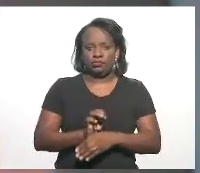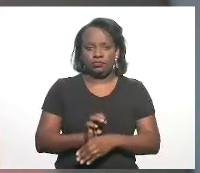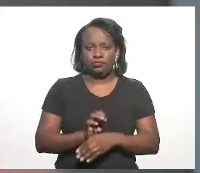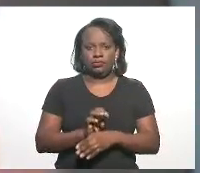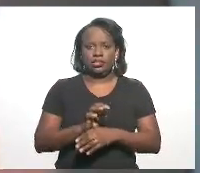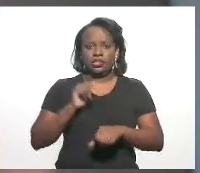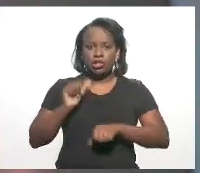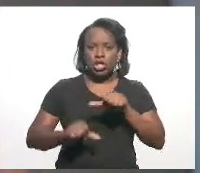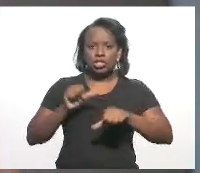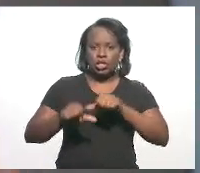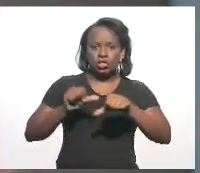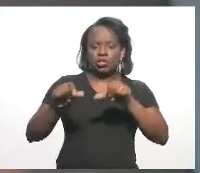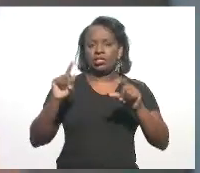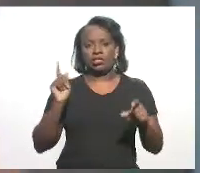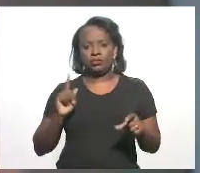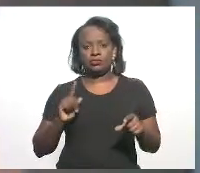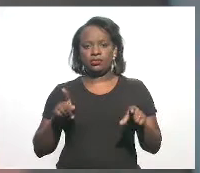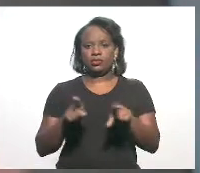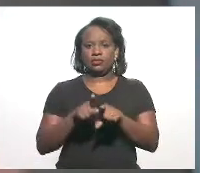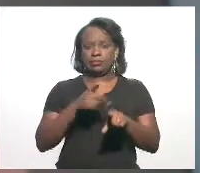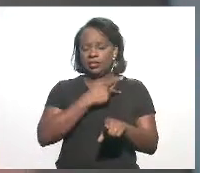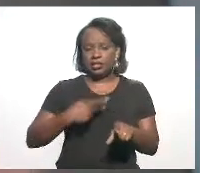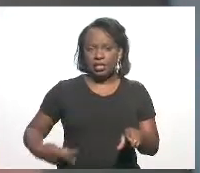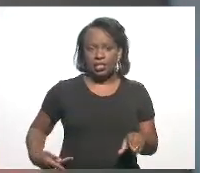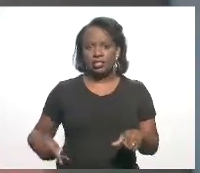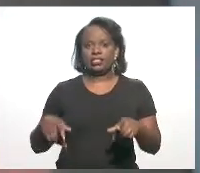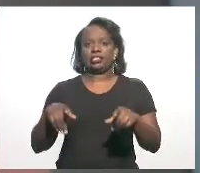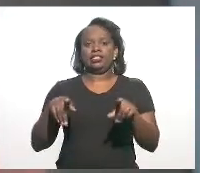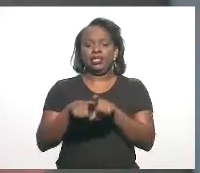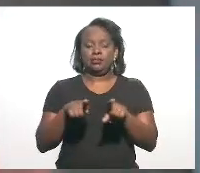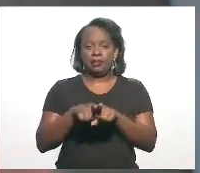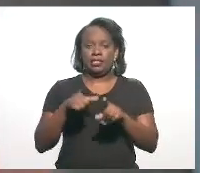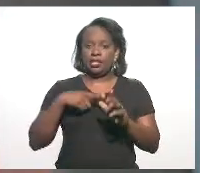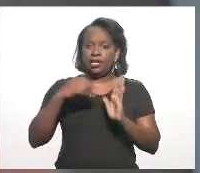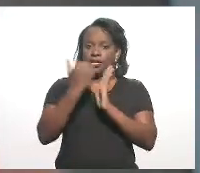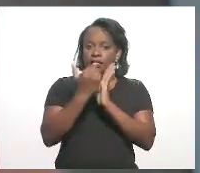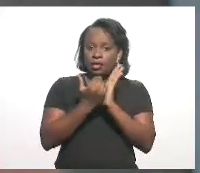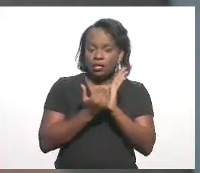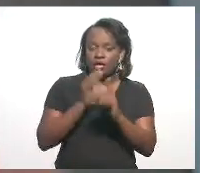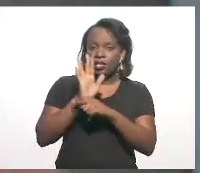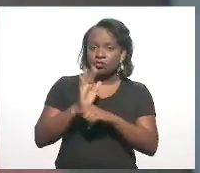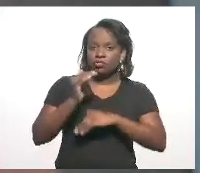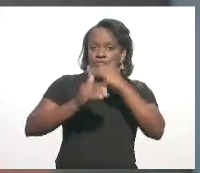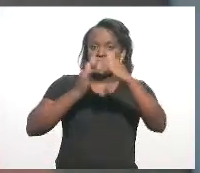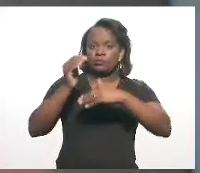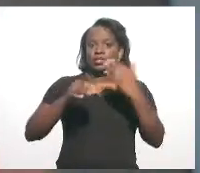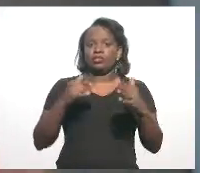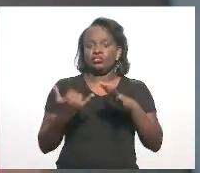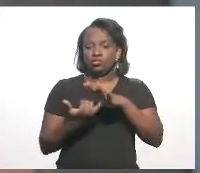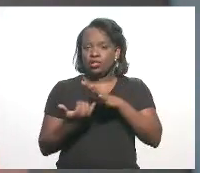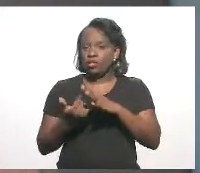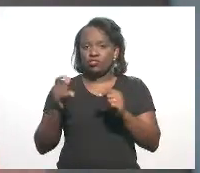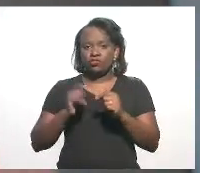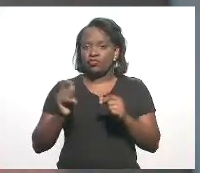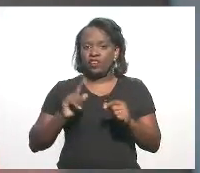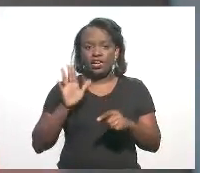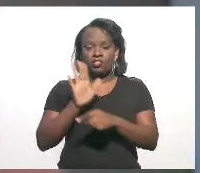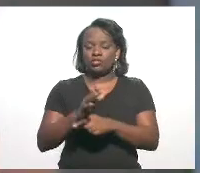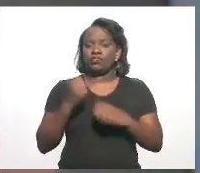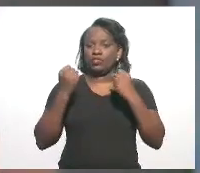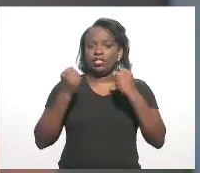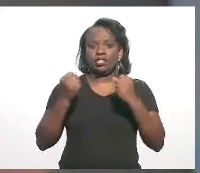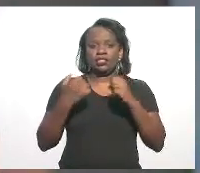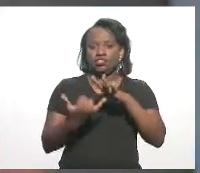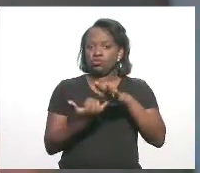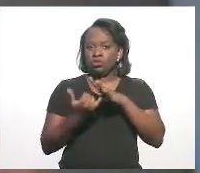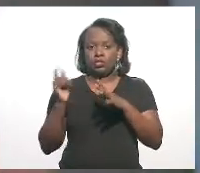de ter trocas permanentes de presidentes, de ter agendas de desenvolvimento institucional que não são construídas para fortalecer a